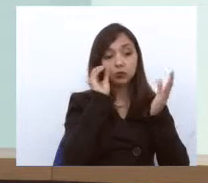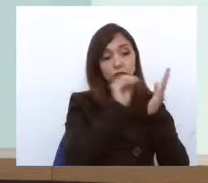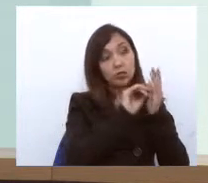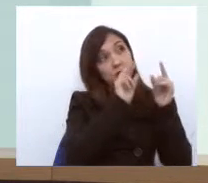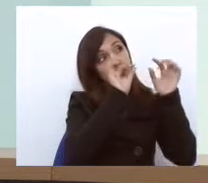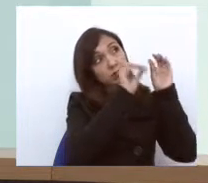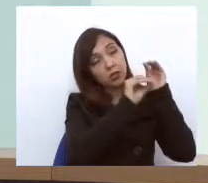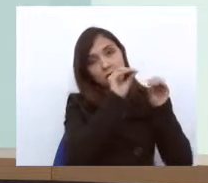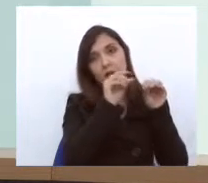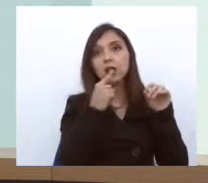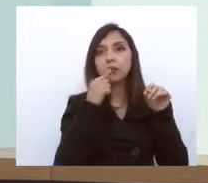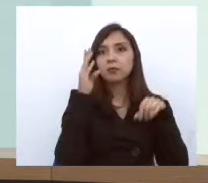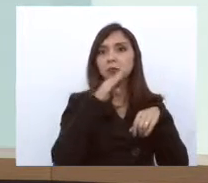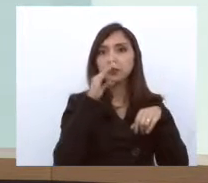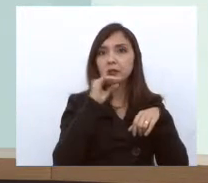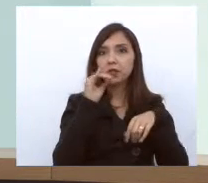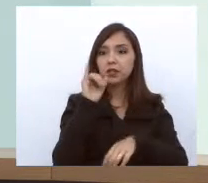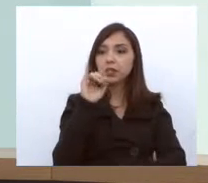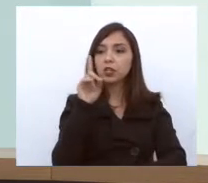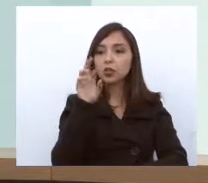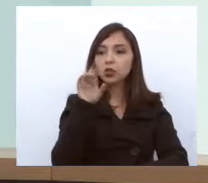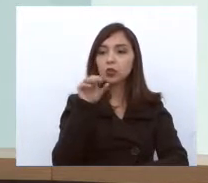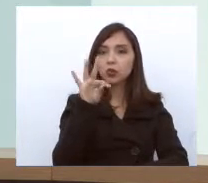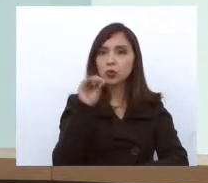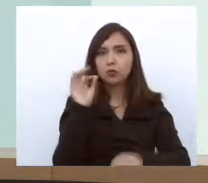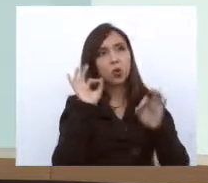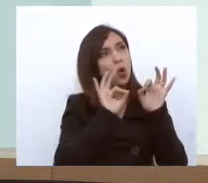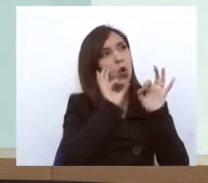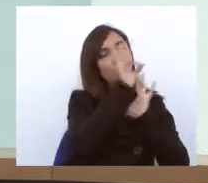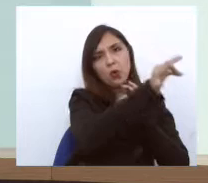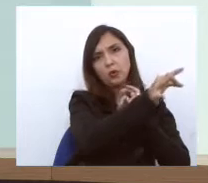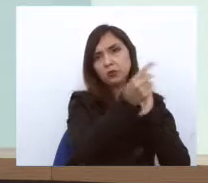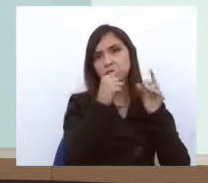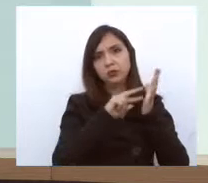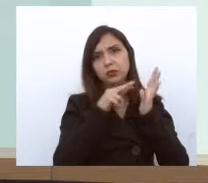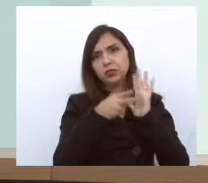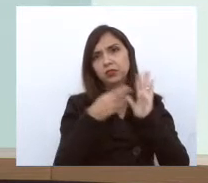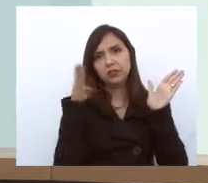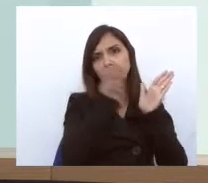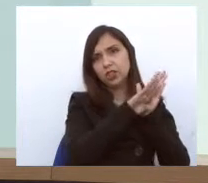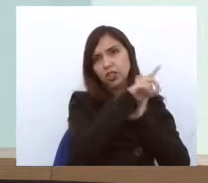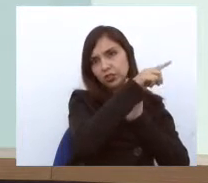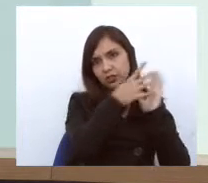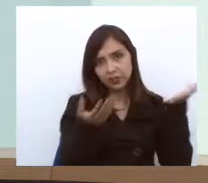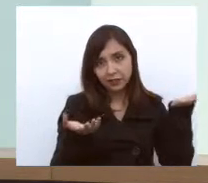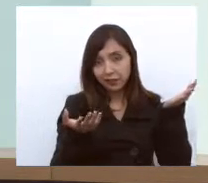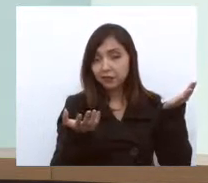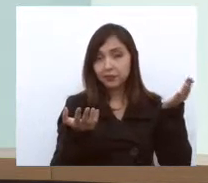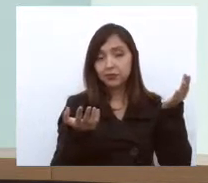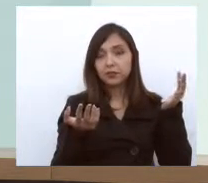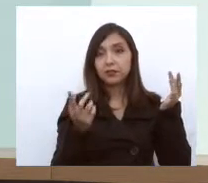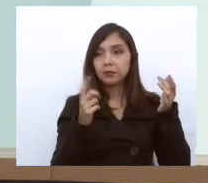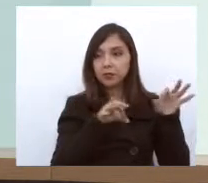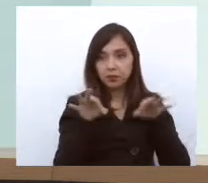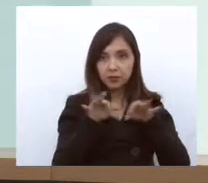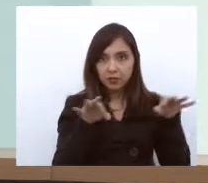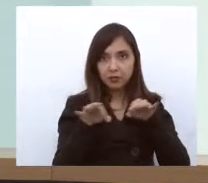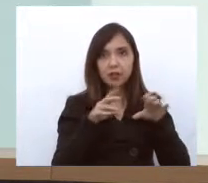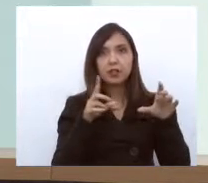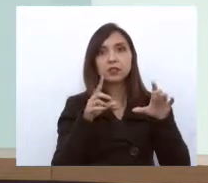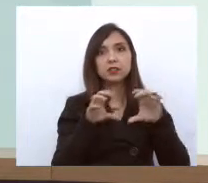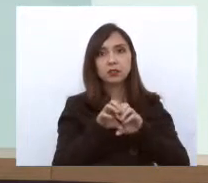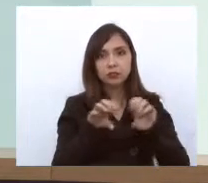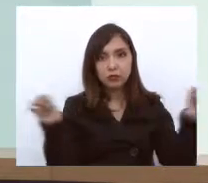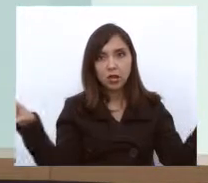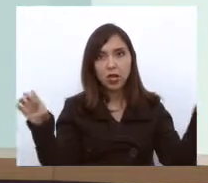no bairro do Pimentas, lá no Aracília, na última ponta do bairro, não quer dizer que a água vai chegar lá, né? Para chegar lá, você tem que fazer toda a questão